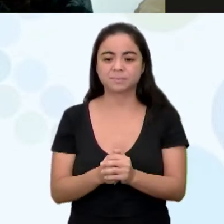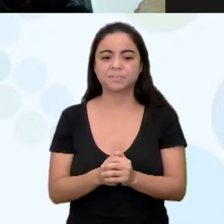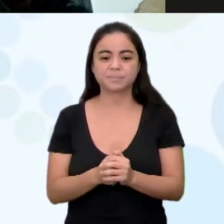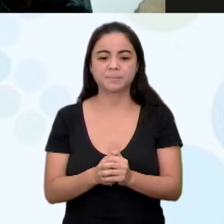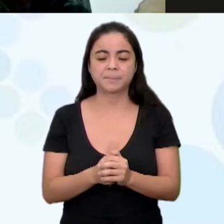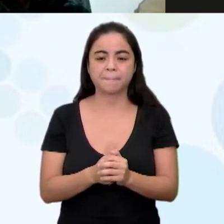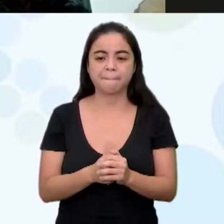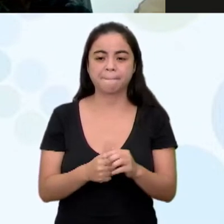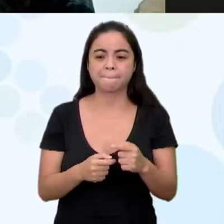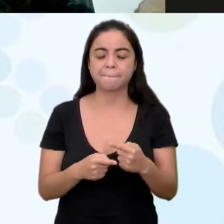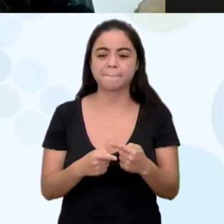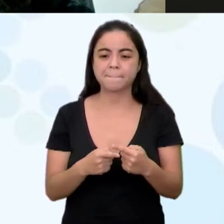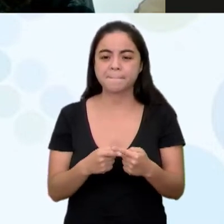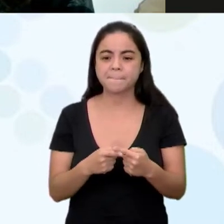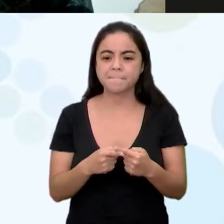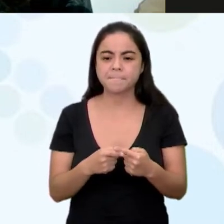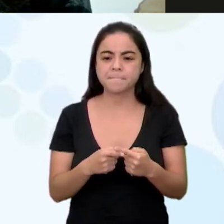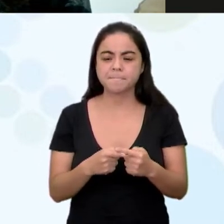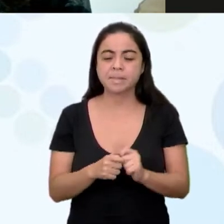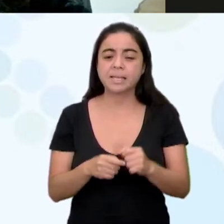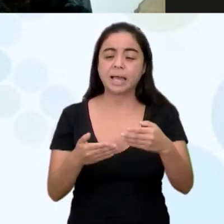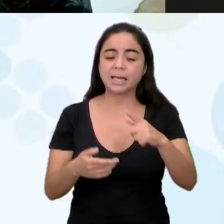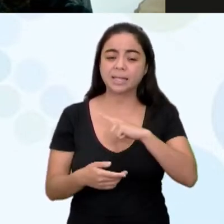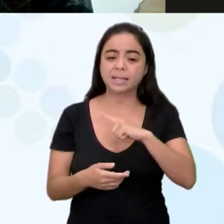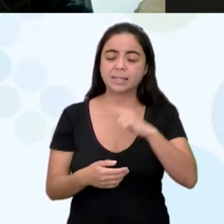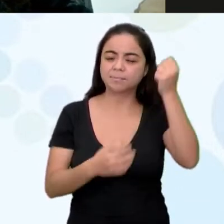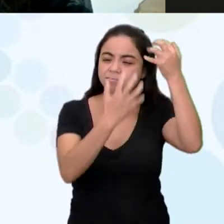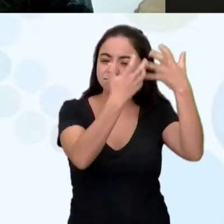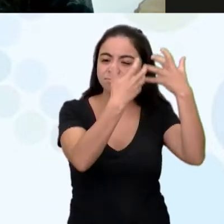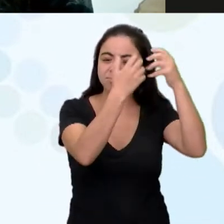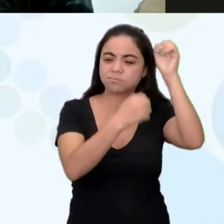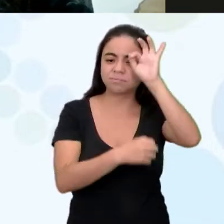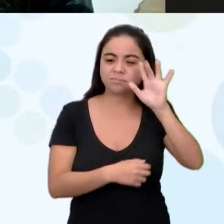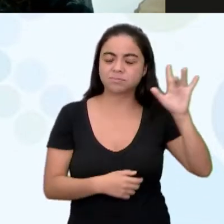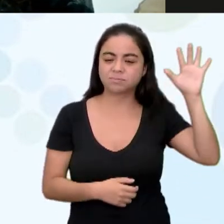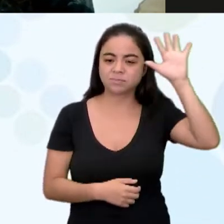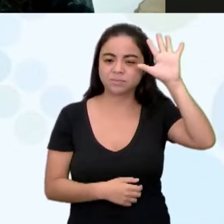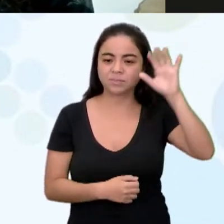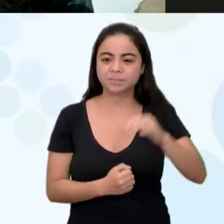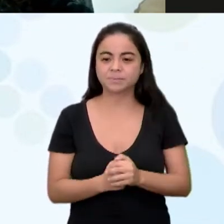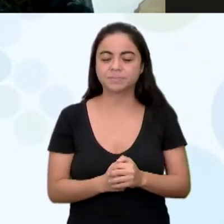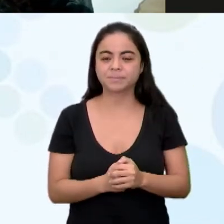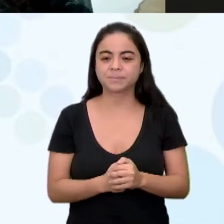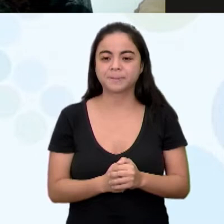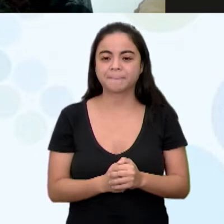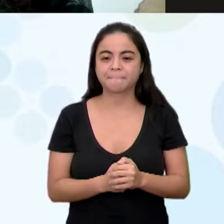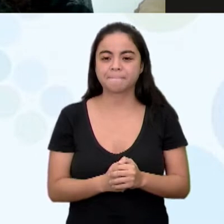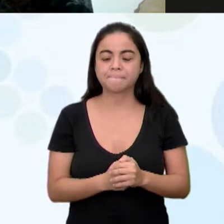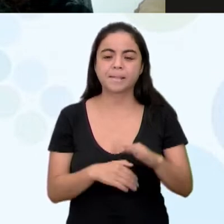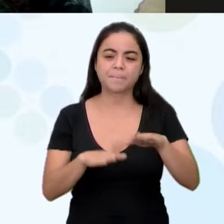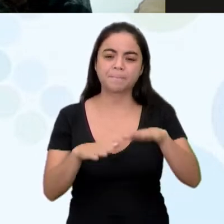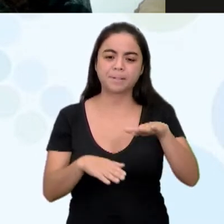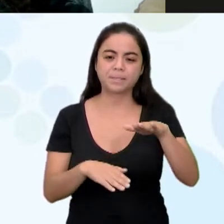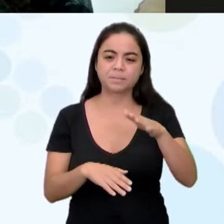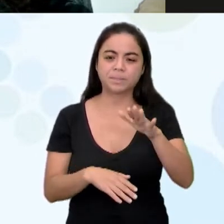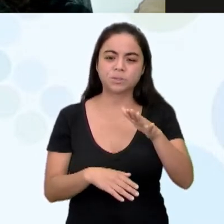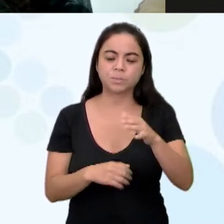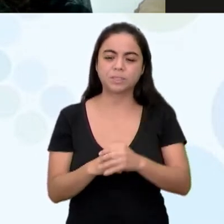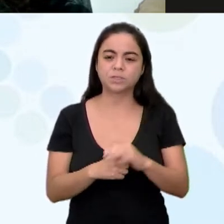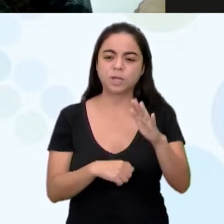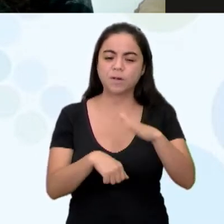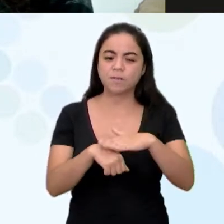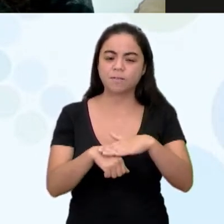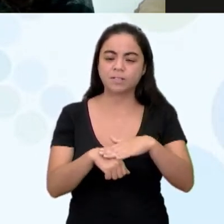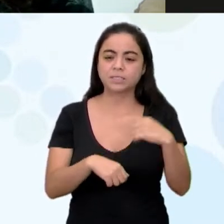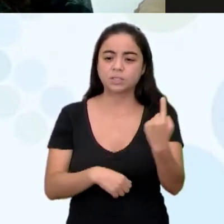de morte da natureza, então traz um pouco essa reflexão, como te pega mais ou menos fazendo o que eventualmente a gente